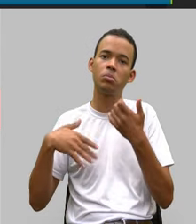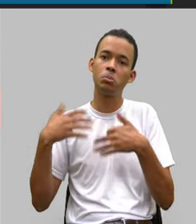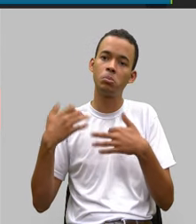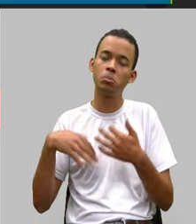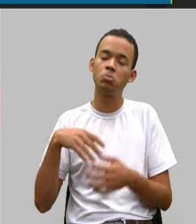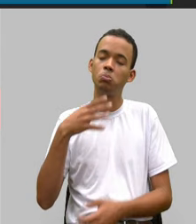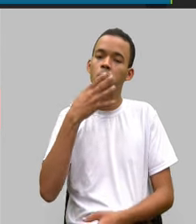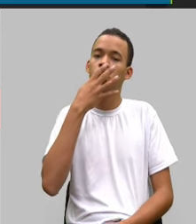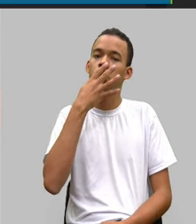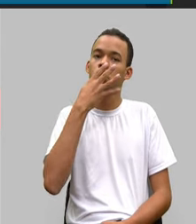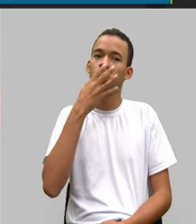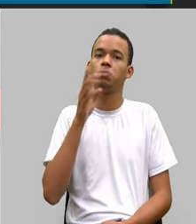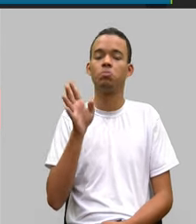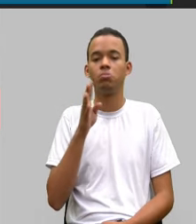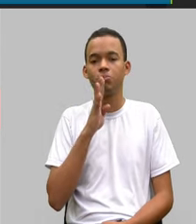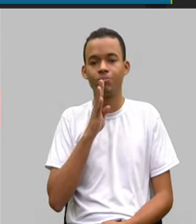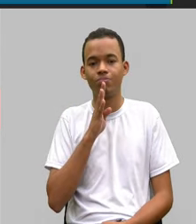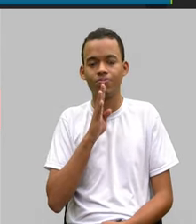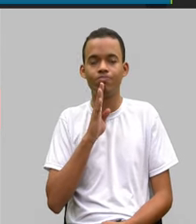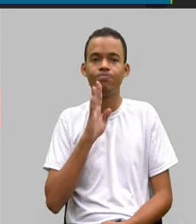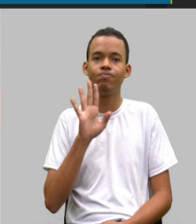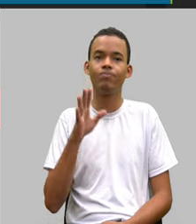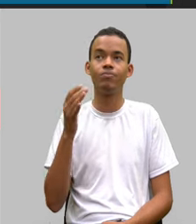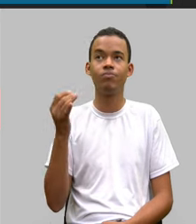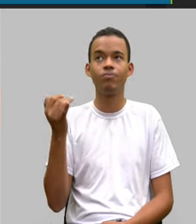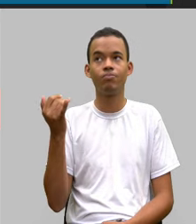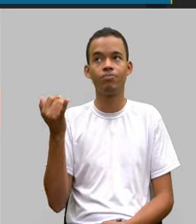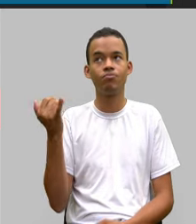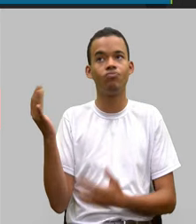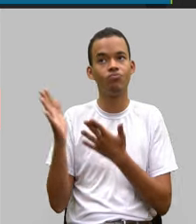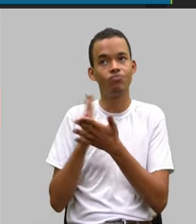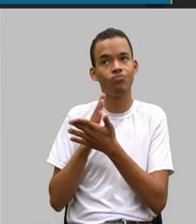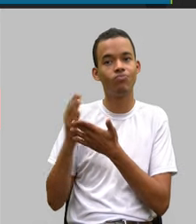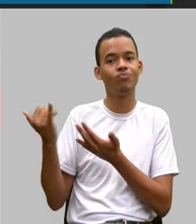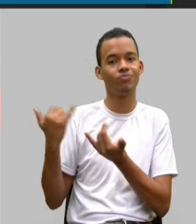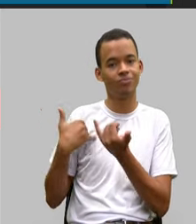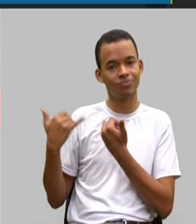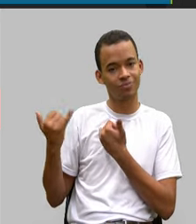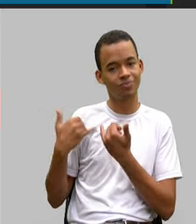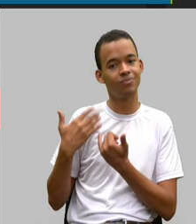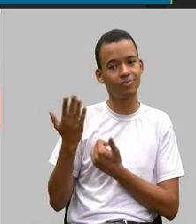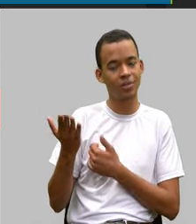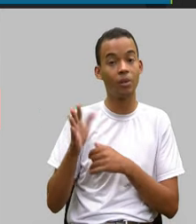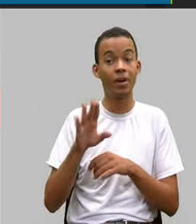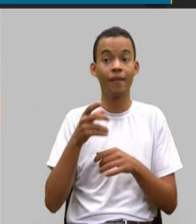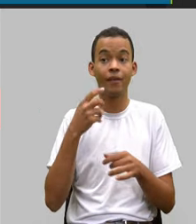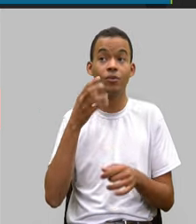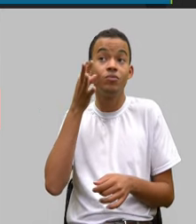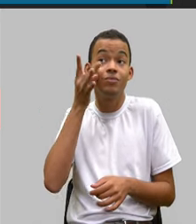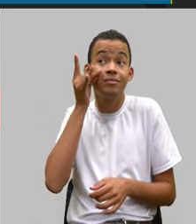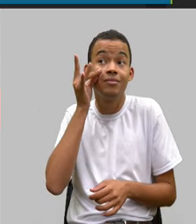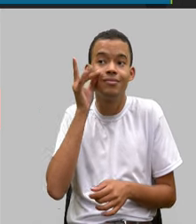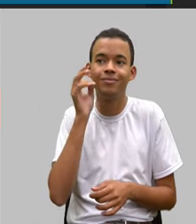tinha ouvido falar dele mas é outra depois ouvir ele falando da experiência dele